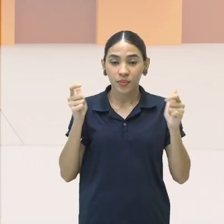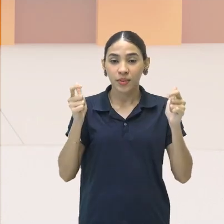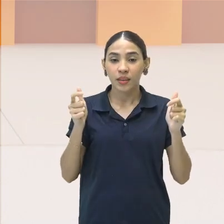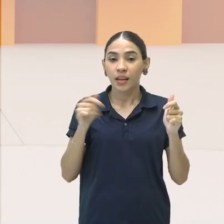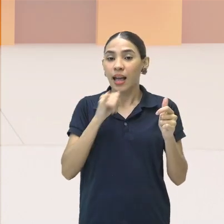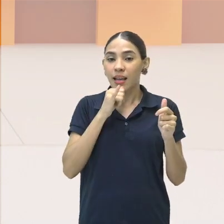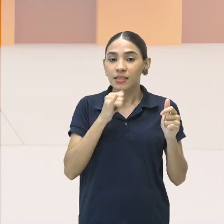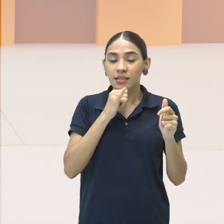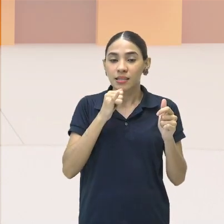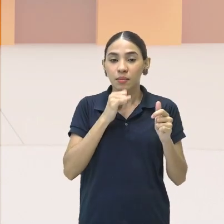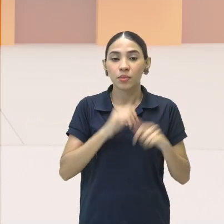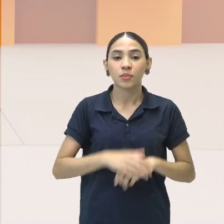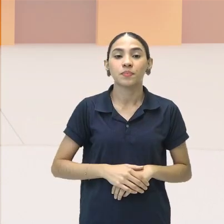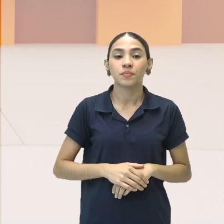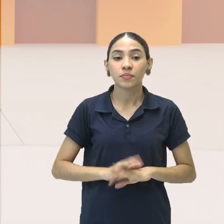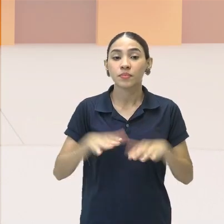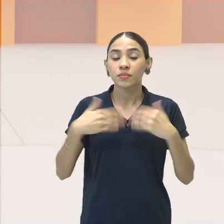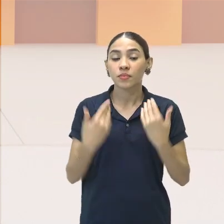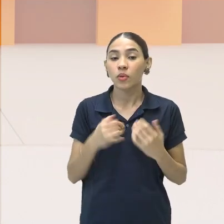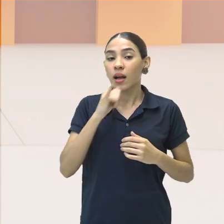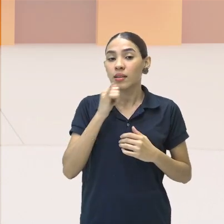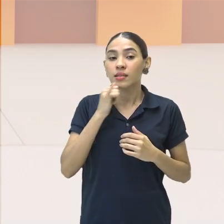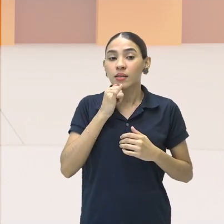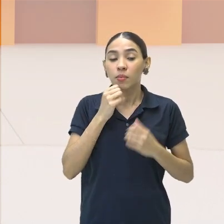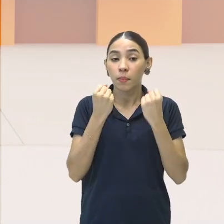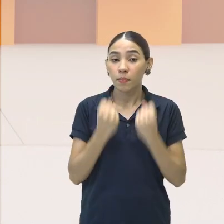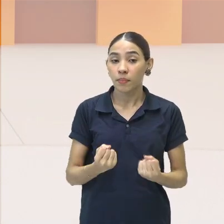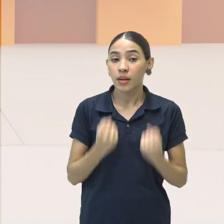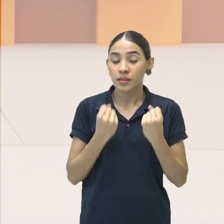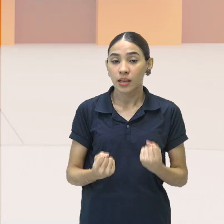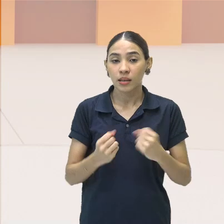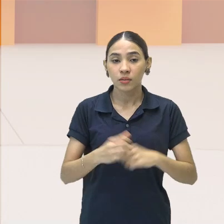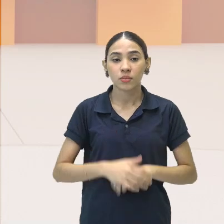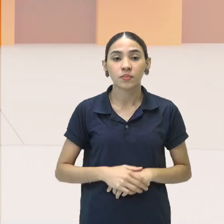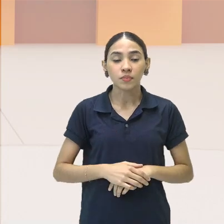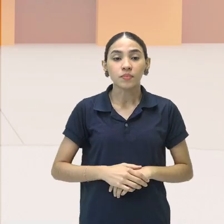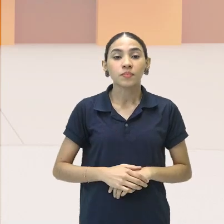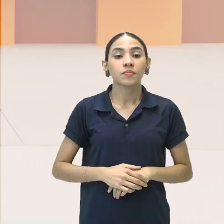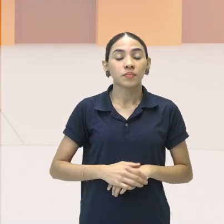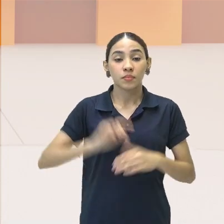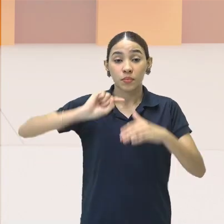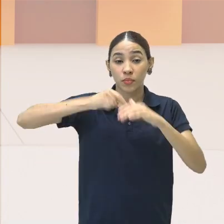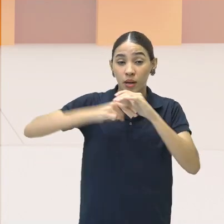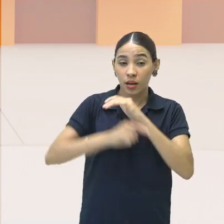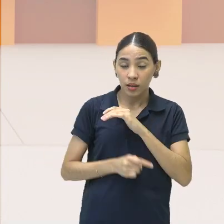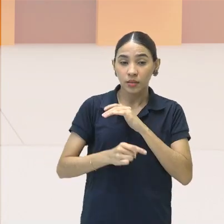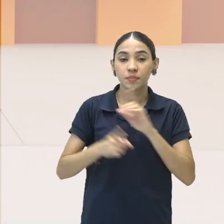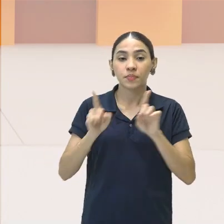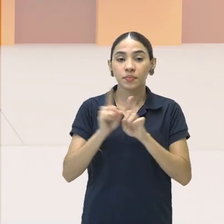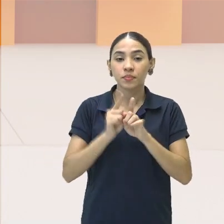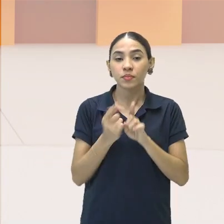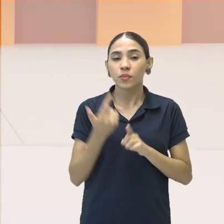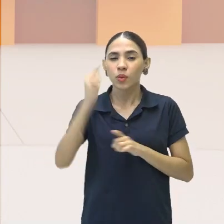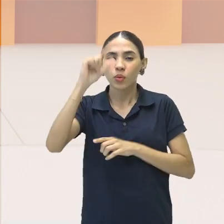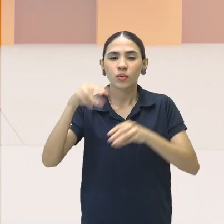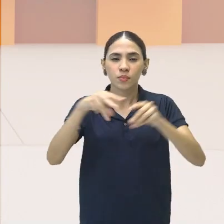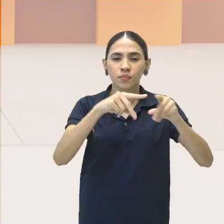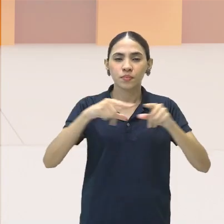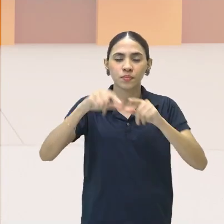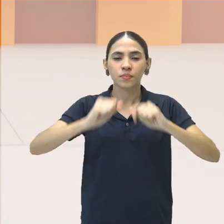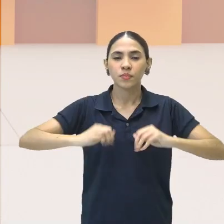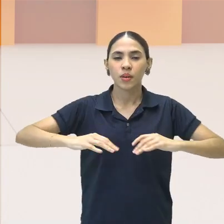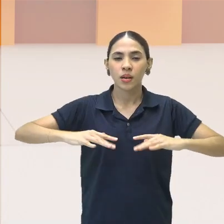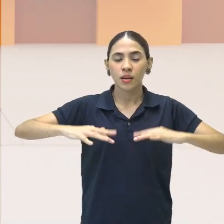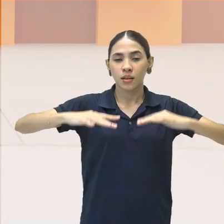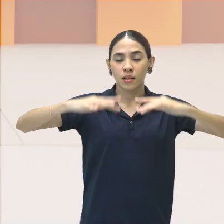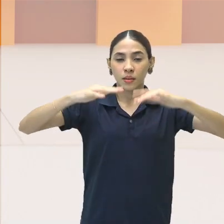uma amálgama. Então, por ser mais pesado, né, ele fica mais ao fundo e os outros sedimentos eles flutuam,